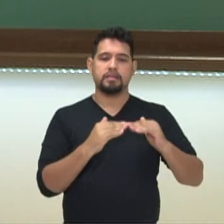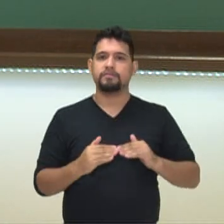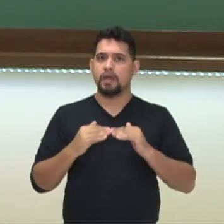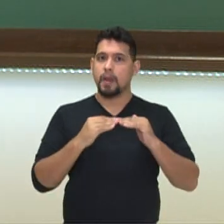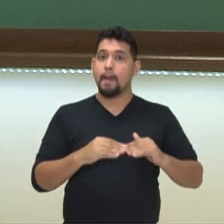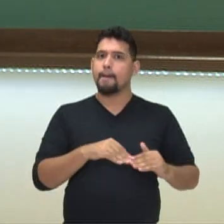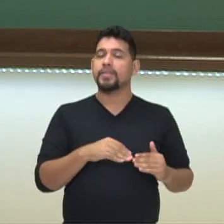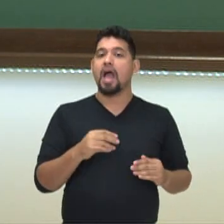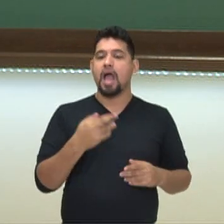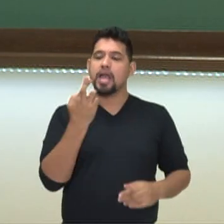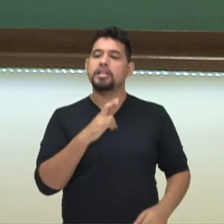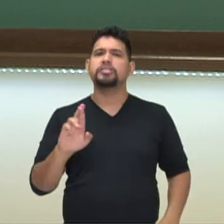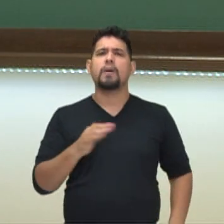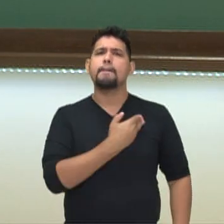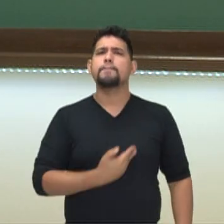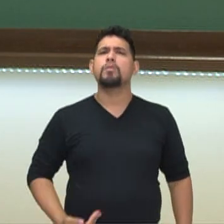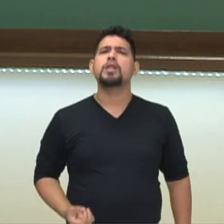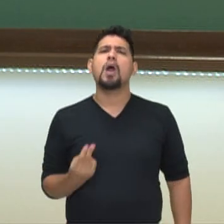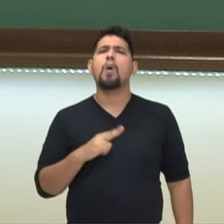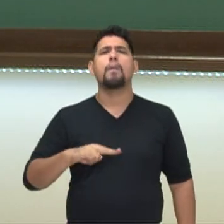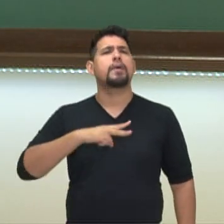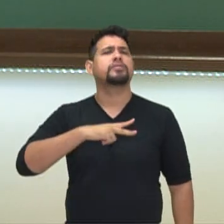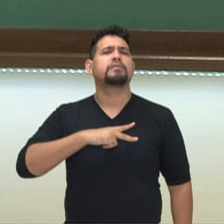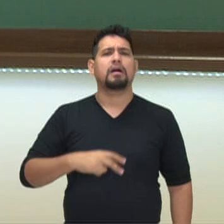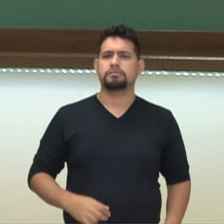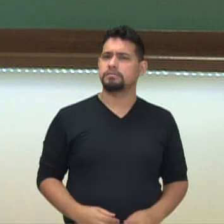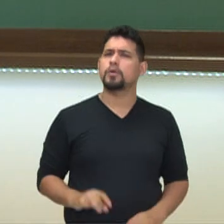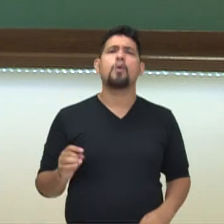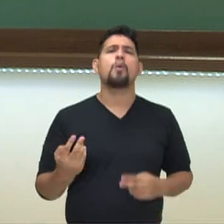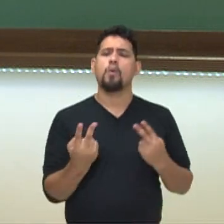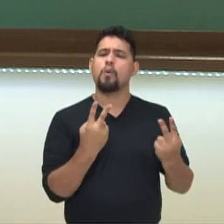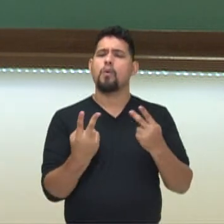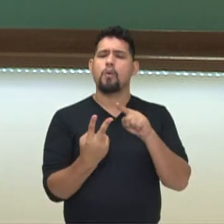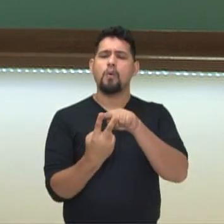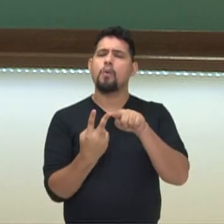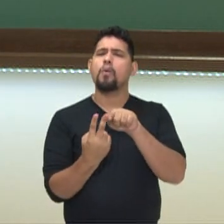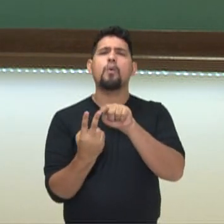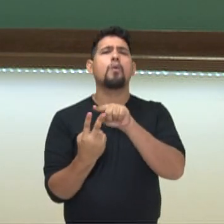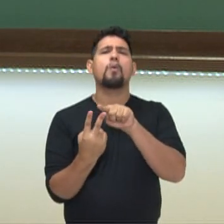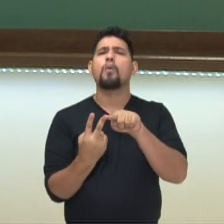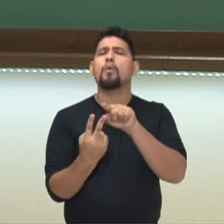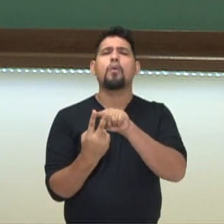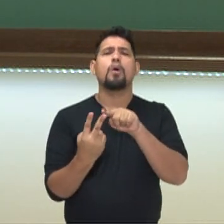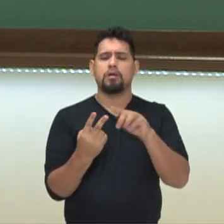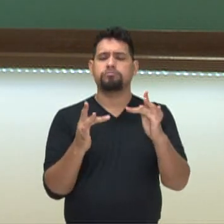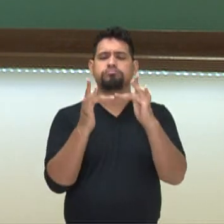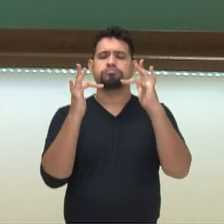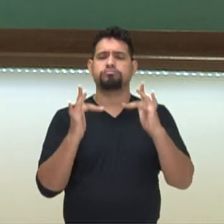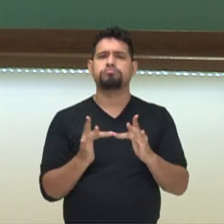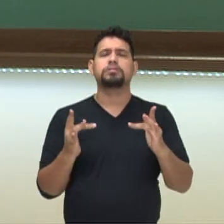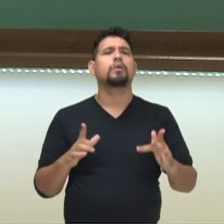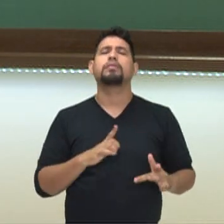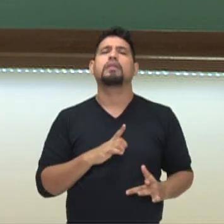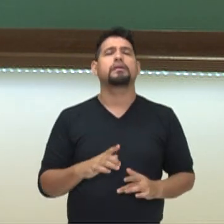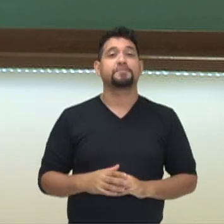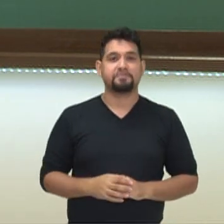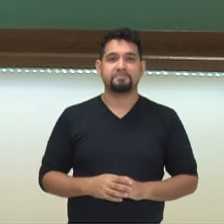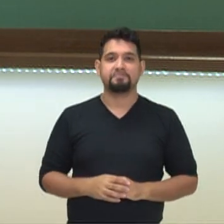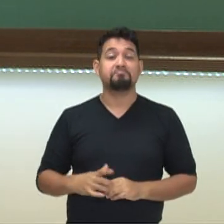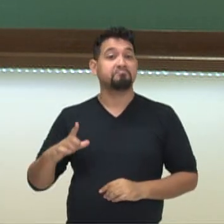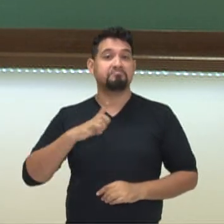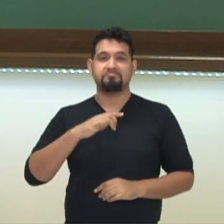pública ou da esfera privada? Ou das duas? Qual será a relação? Isso tem a ver